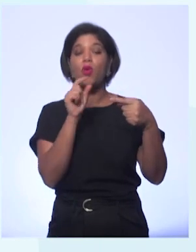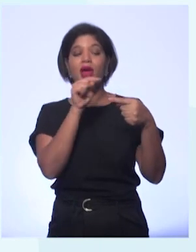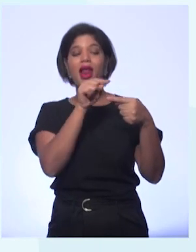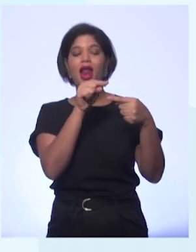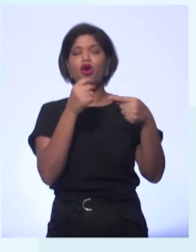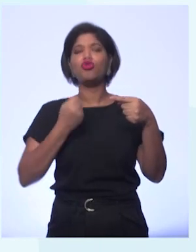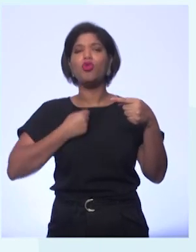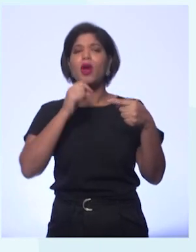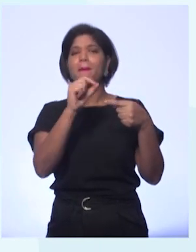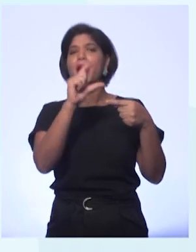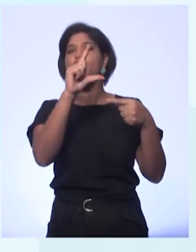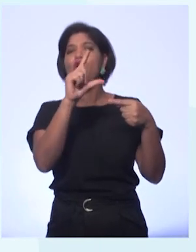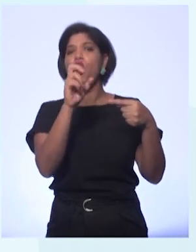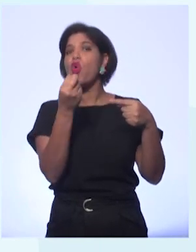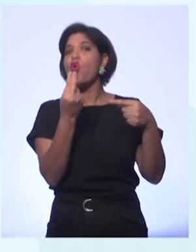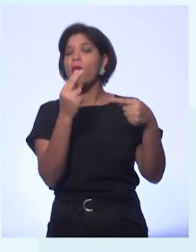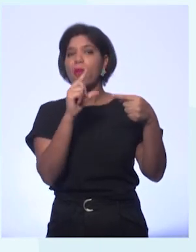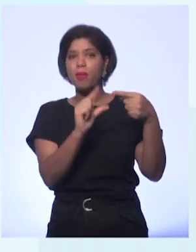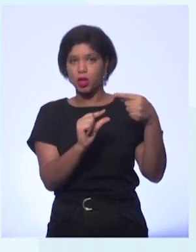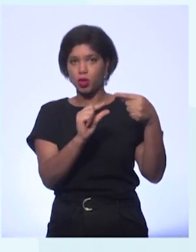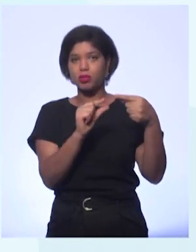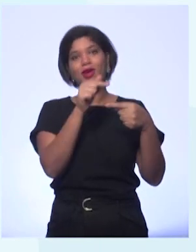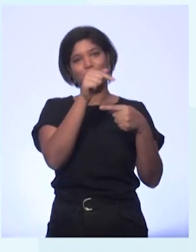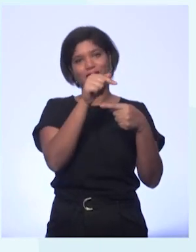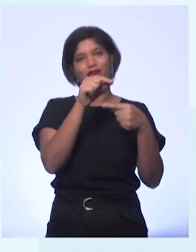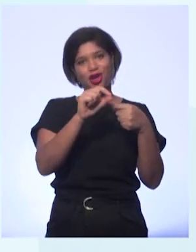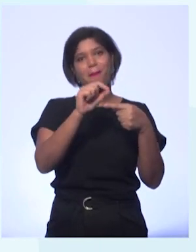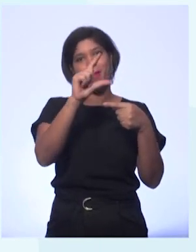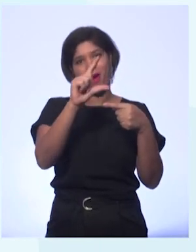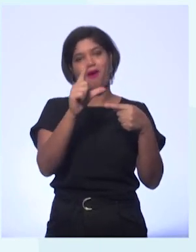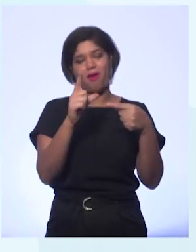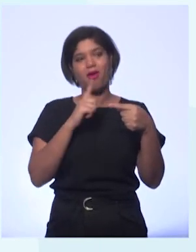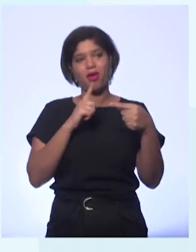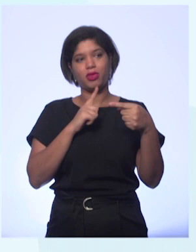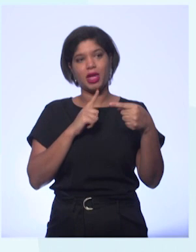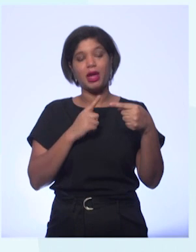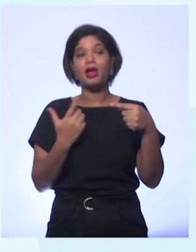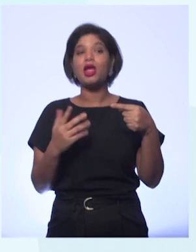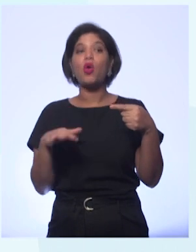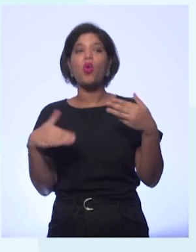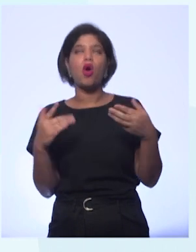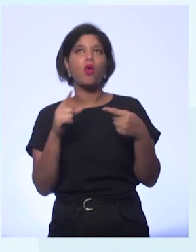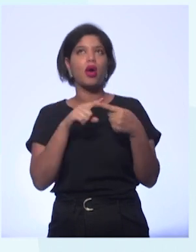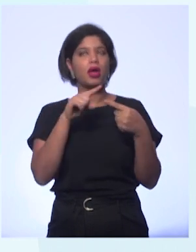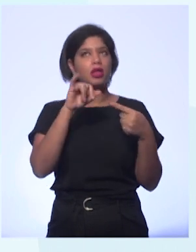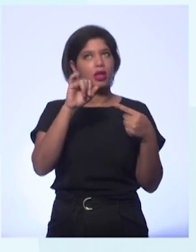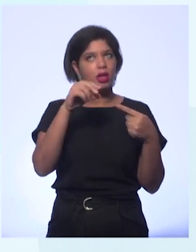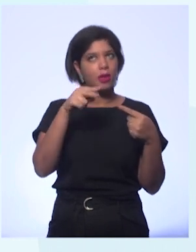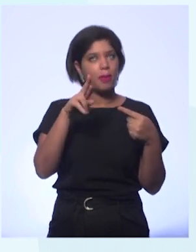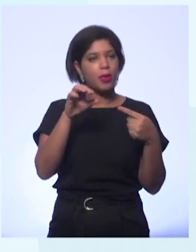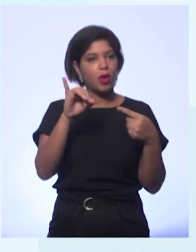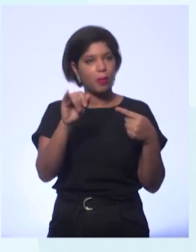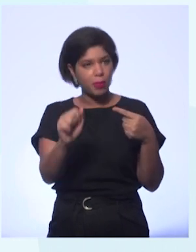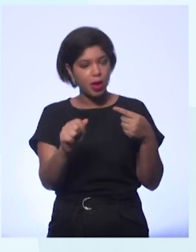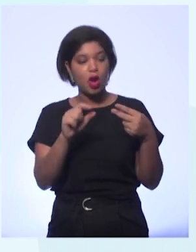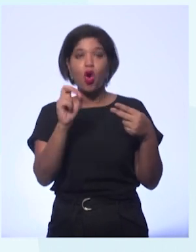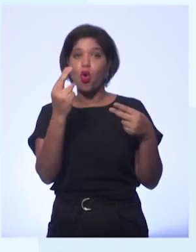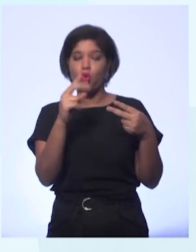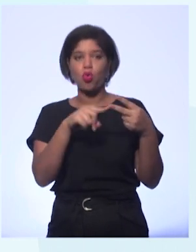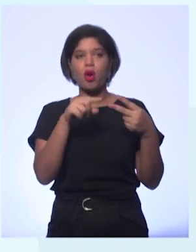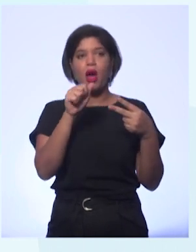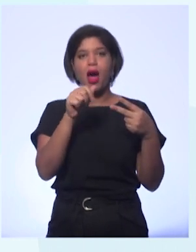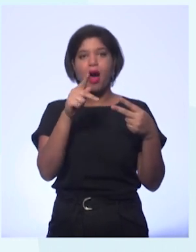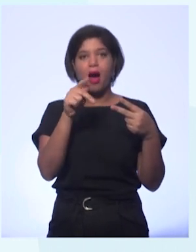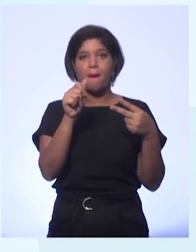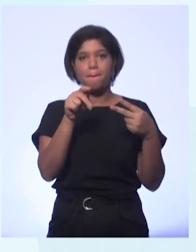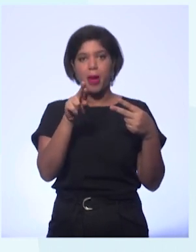maior ou menor que o de baixo. Bom, 7 é maior do que 5, então ou ela vai ser imprópria ou ela vai ser aparente, tá bom? Bom, 7,